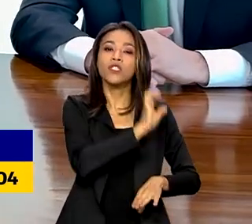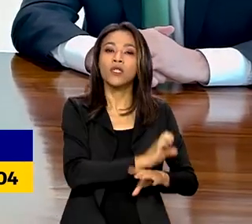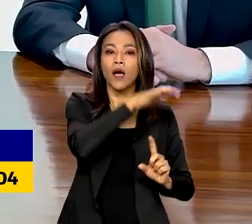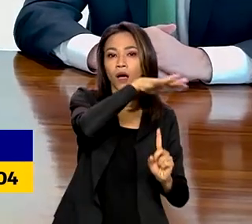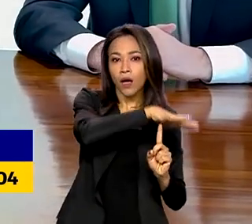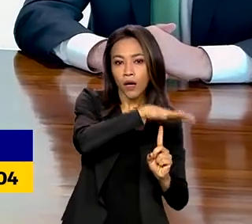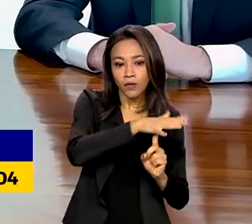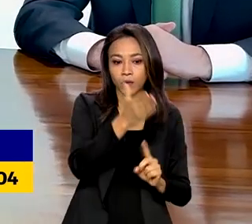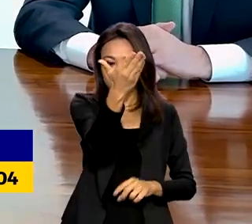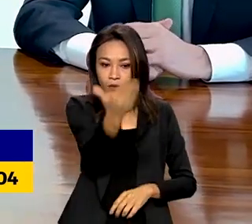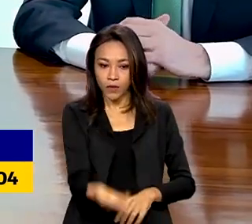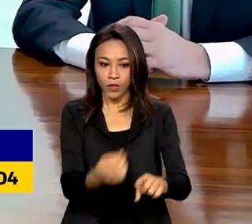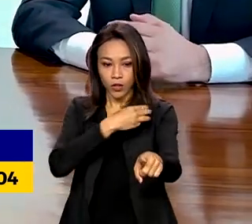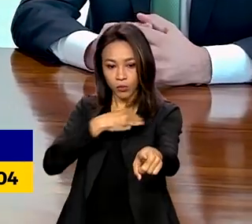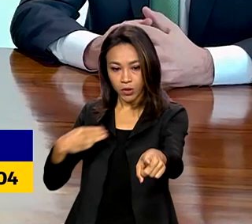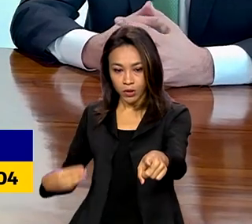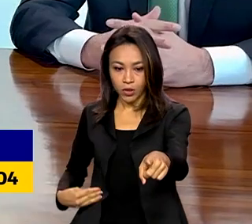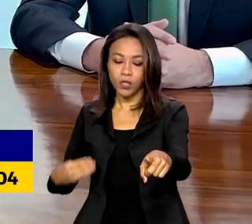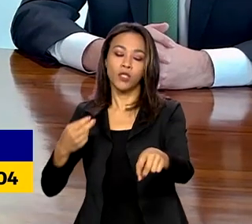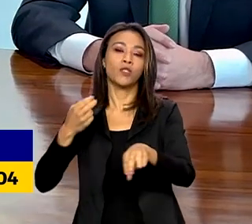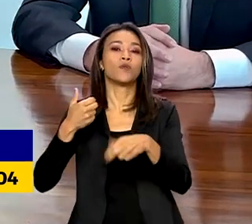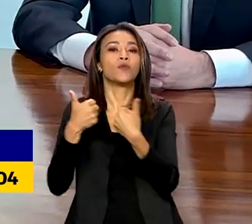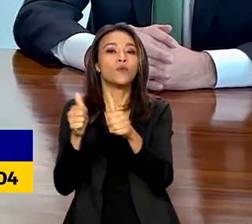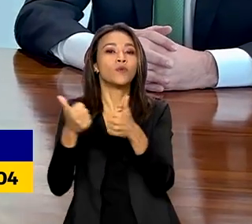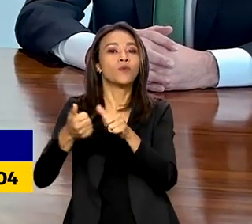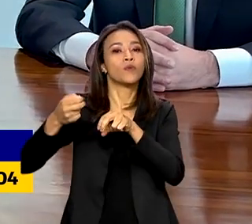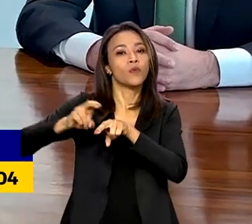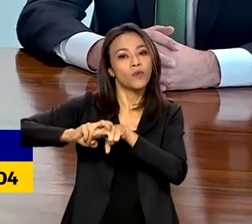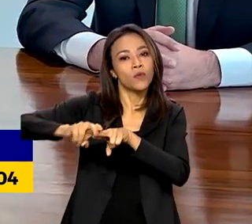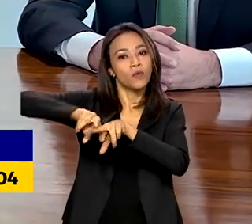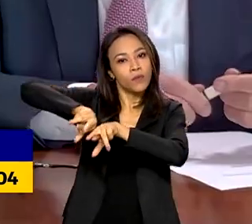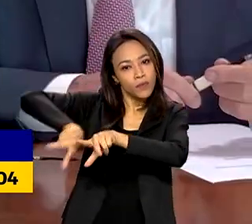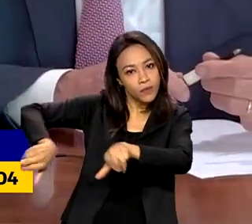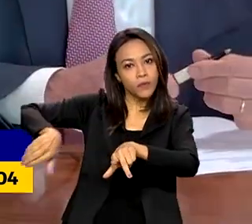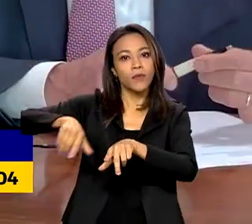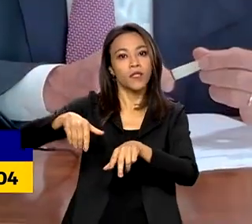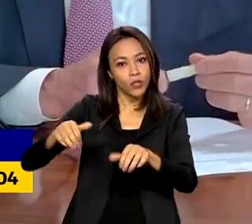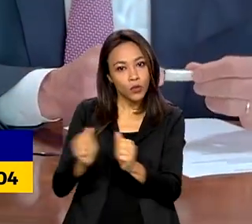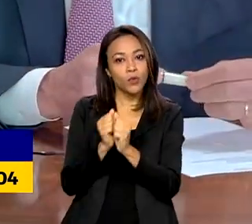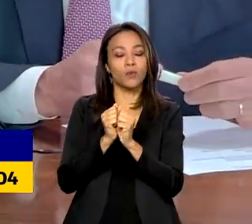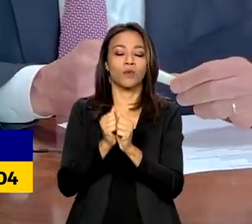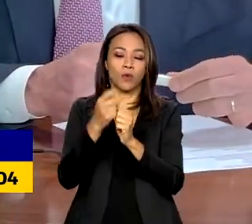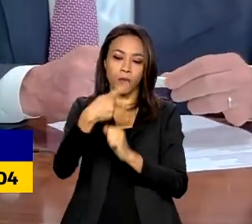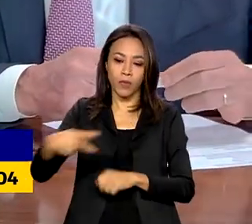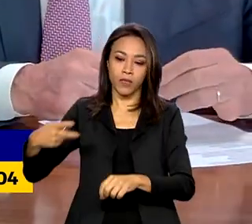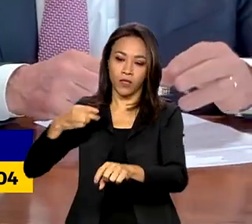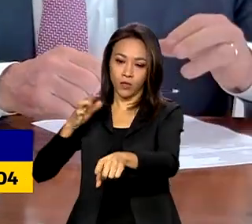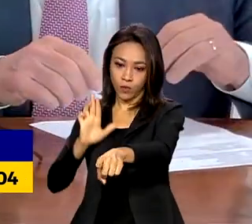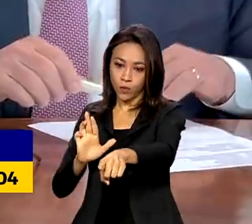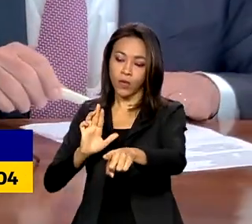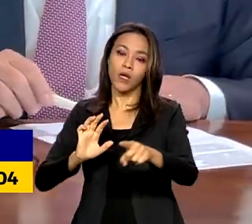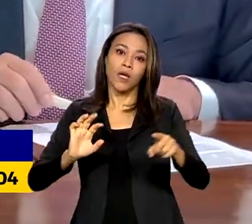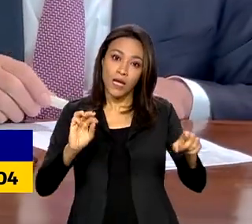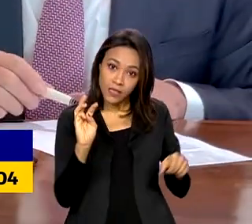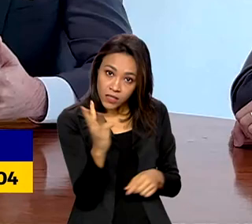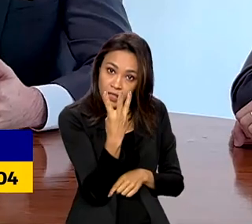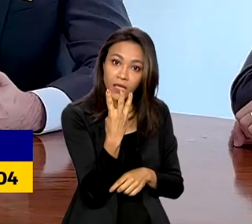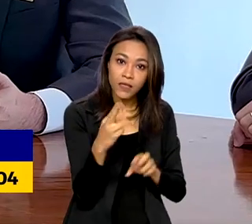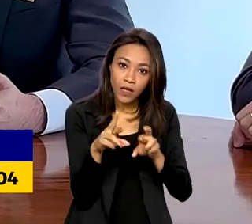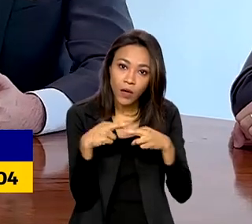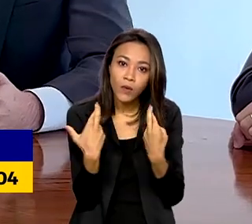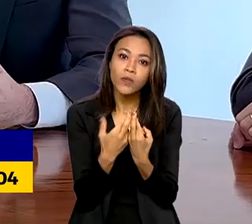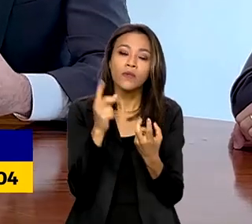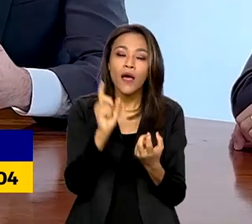dos Transportes, Renan Filho, e o presidente Lula no Palácio do Planalto. A medida é necessária para dar andamento ao projeto